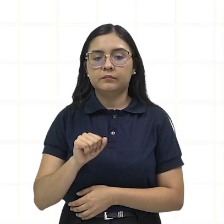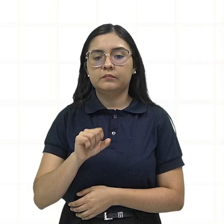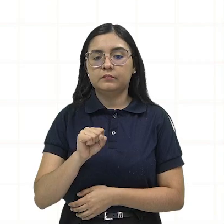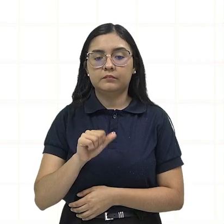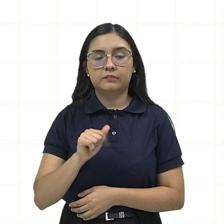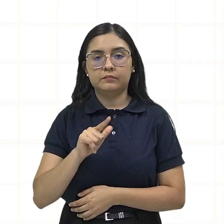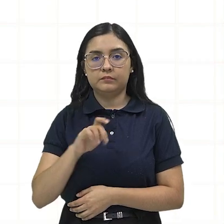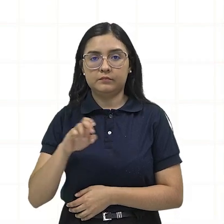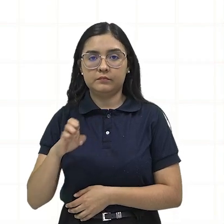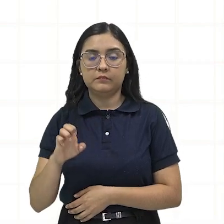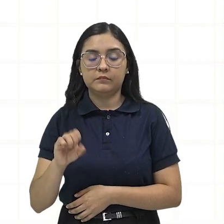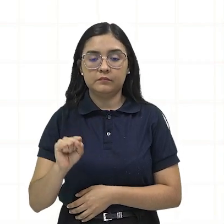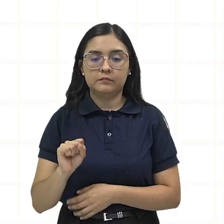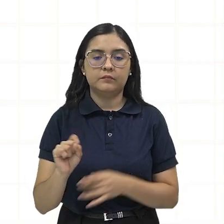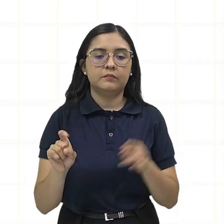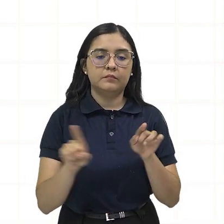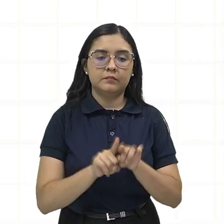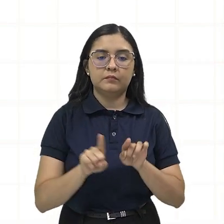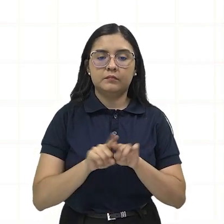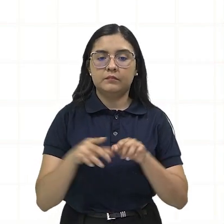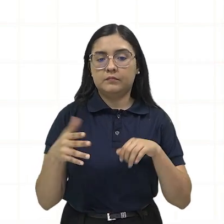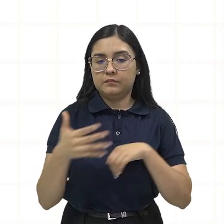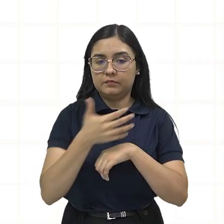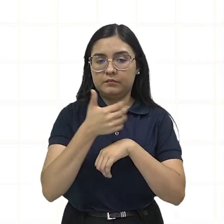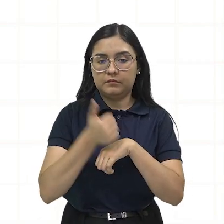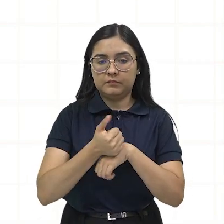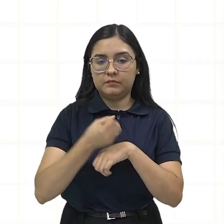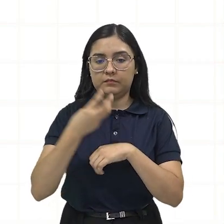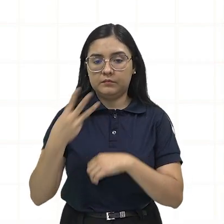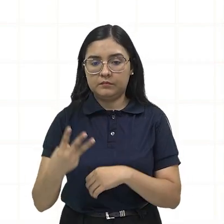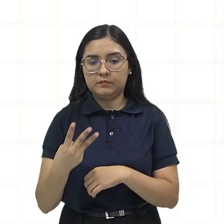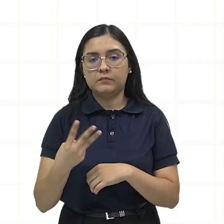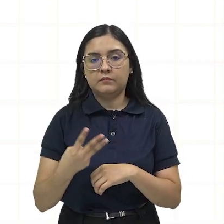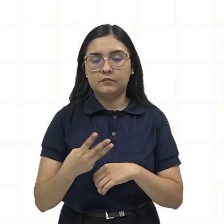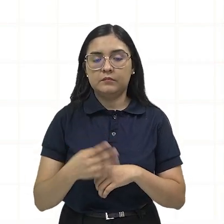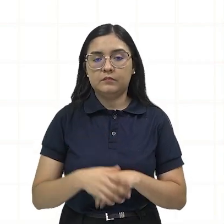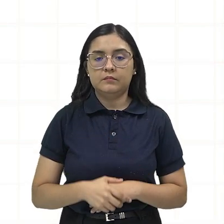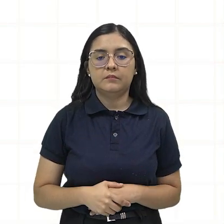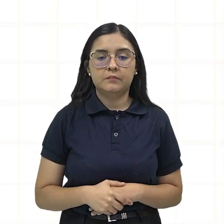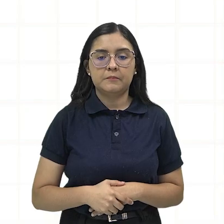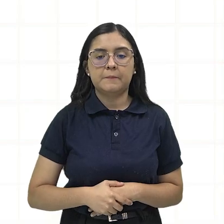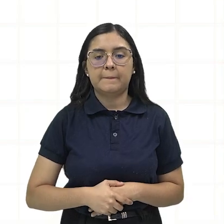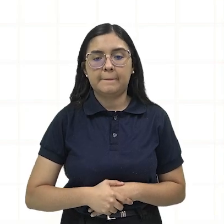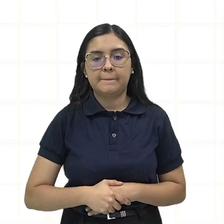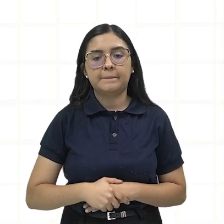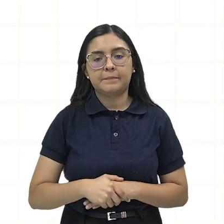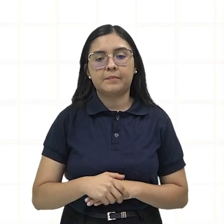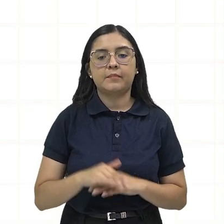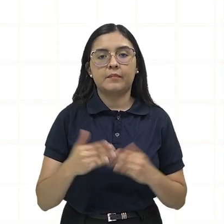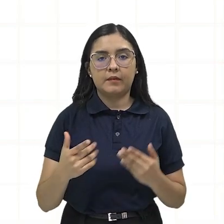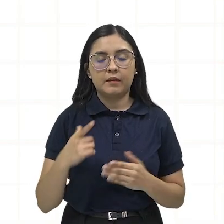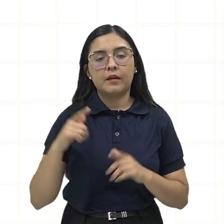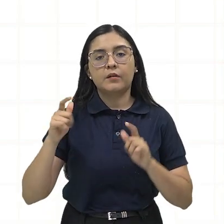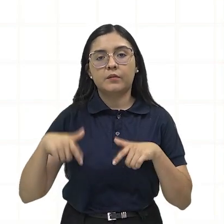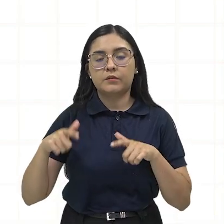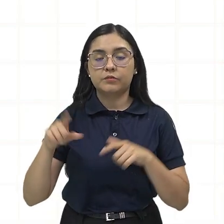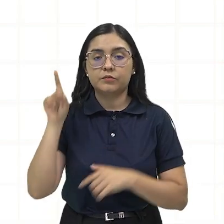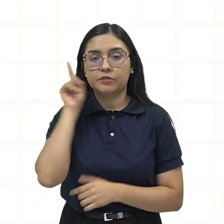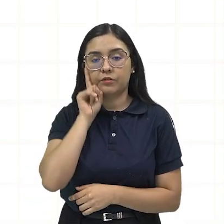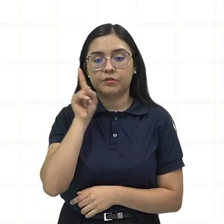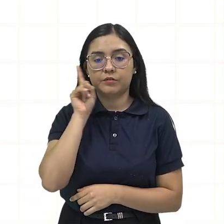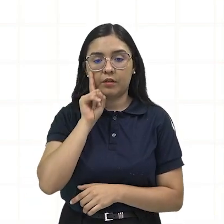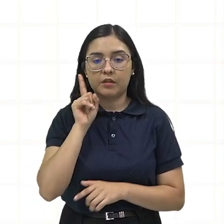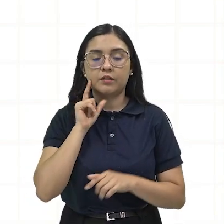1783. E as 13 colônias, que a princípio eram o antigo território dos Estados Unidos, que